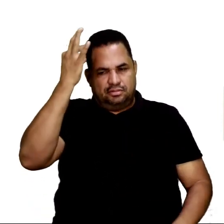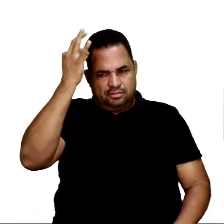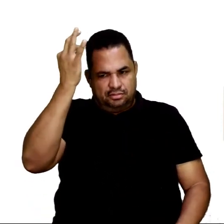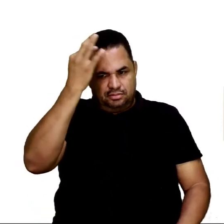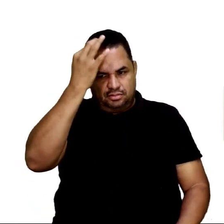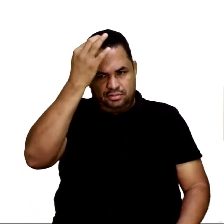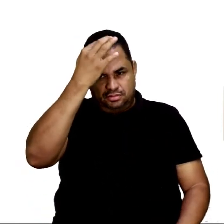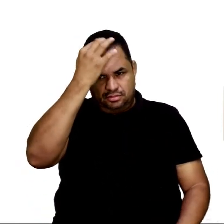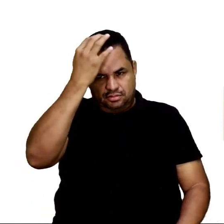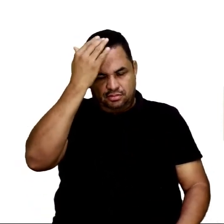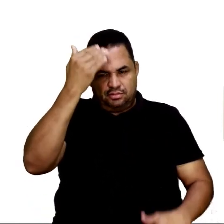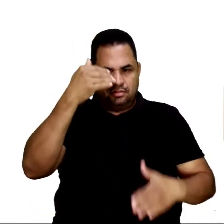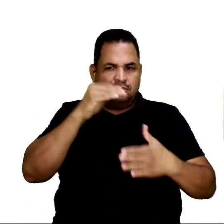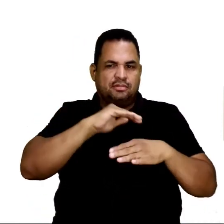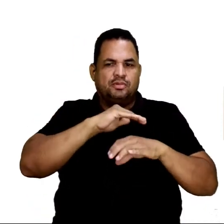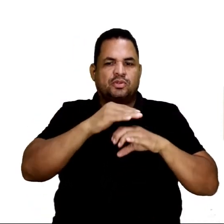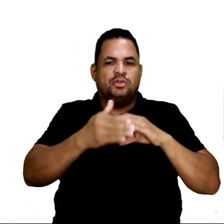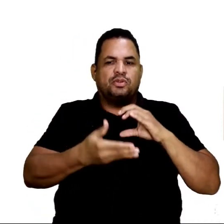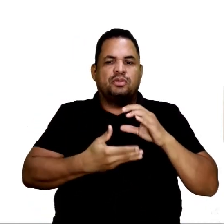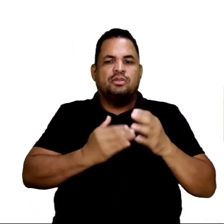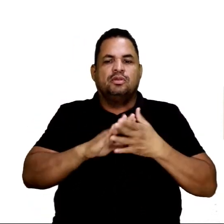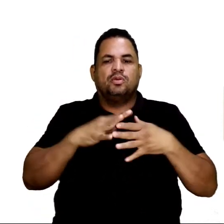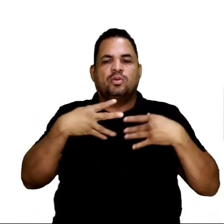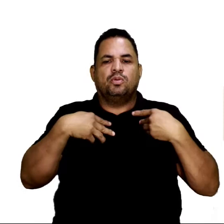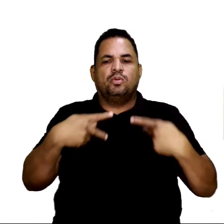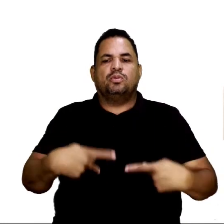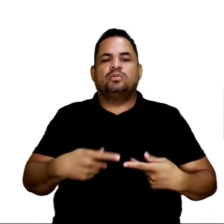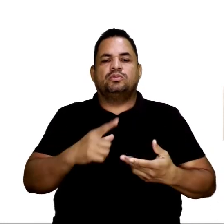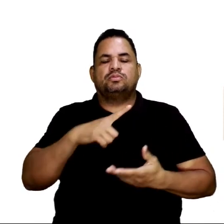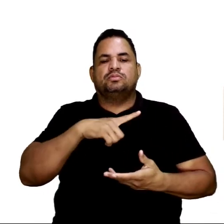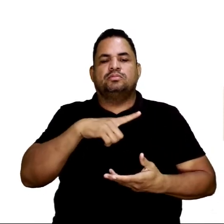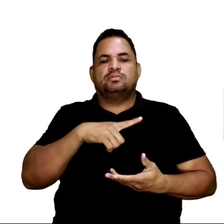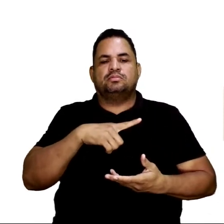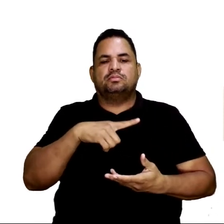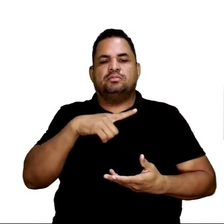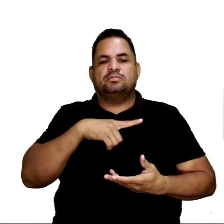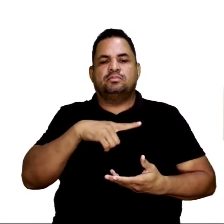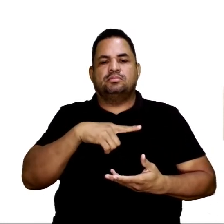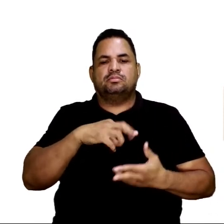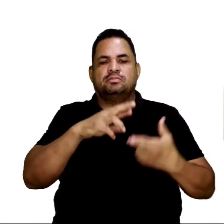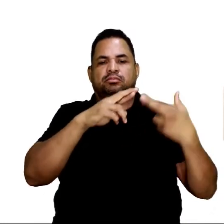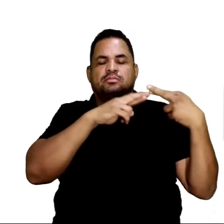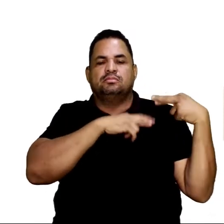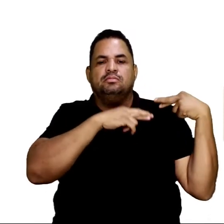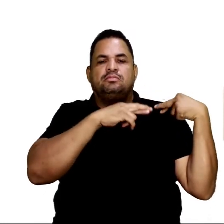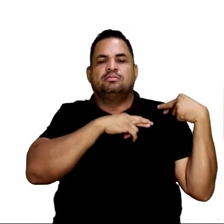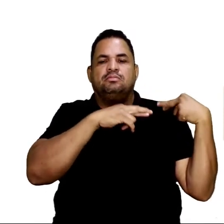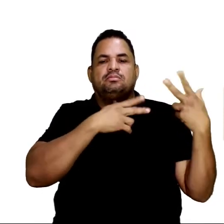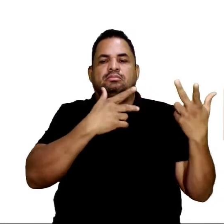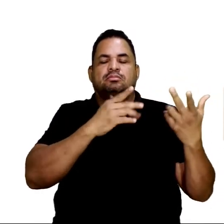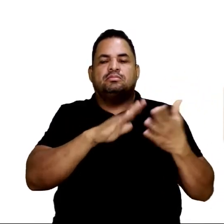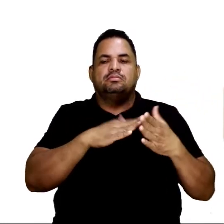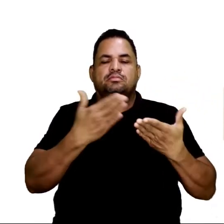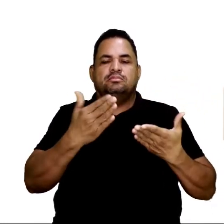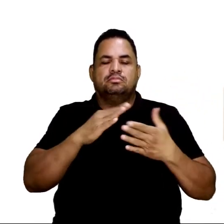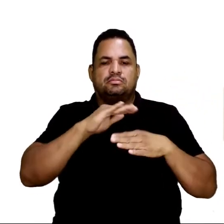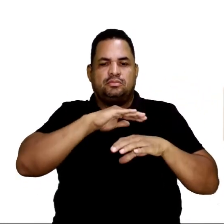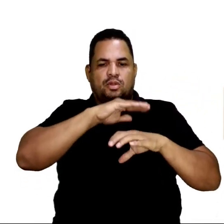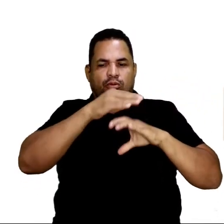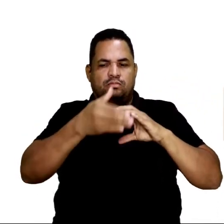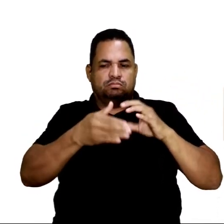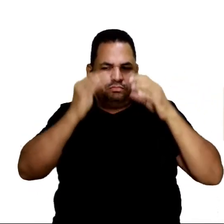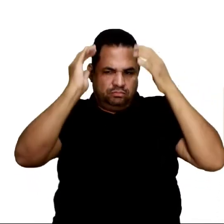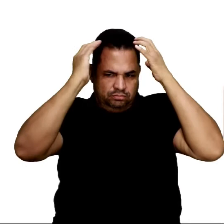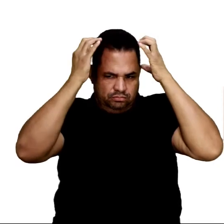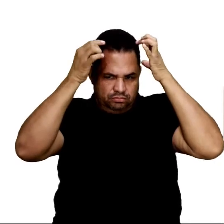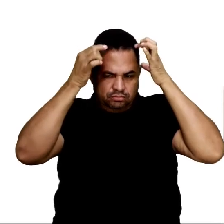aí revestindo externamente o corpinho desse bebê, eles têm uma responsabilidade, tá? Eles cobrem a cabecinha do